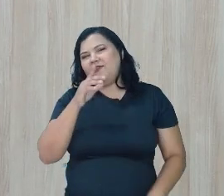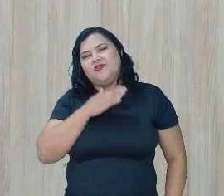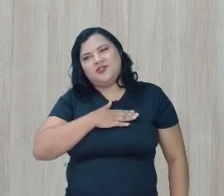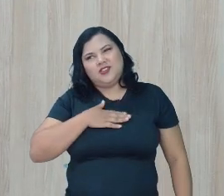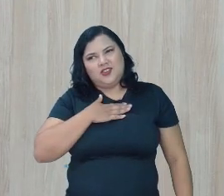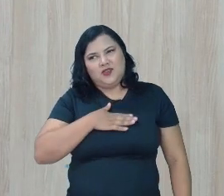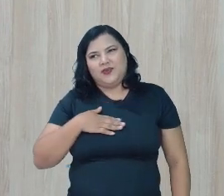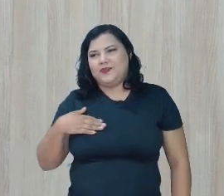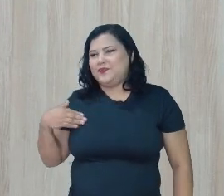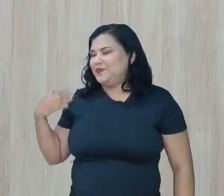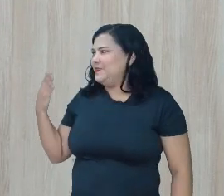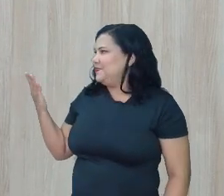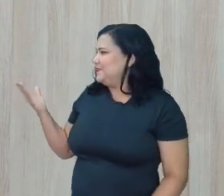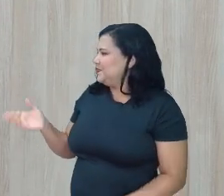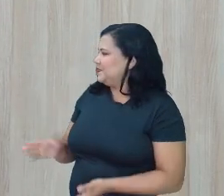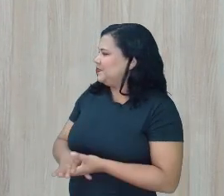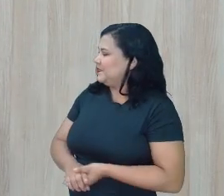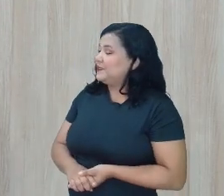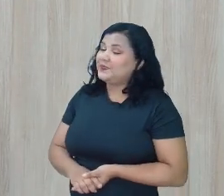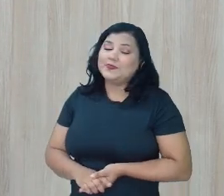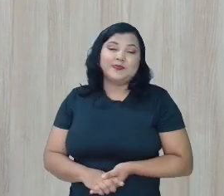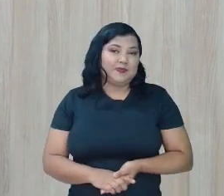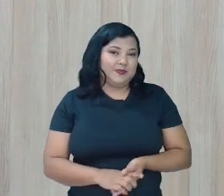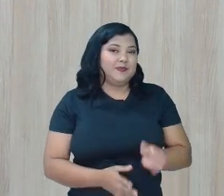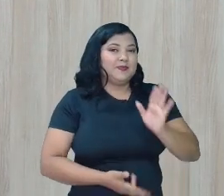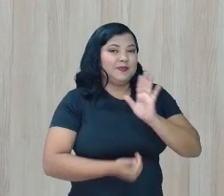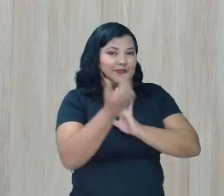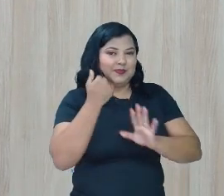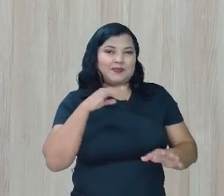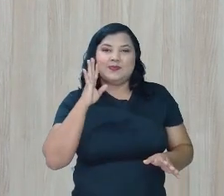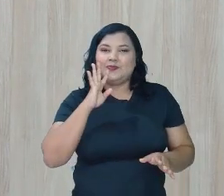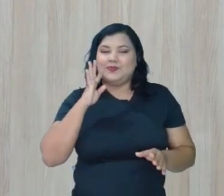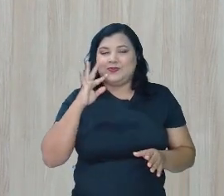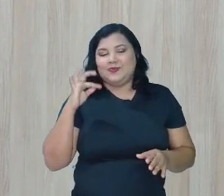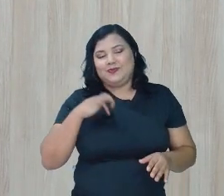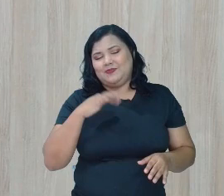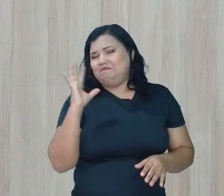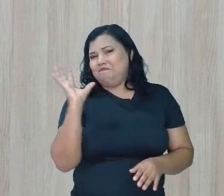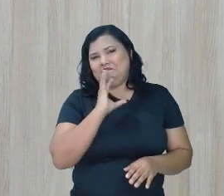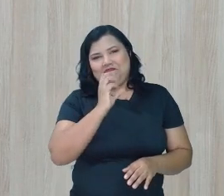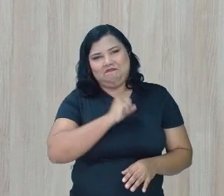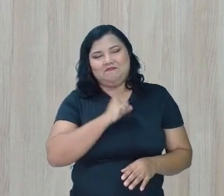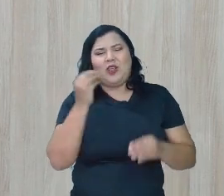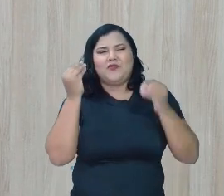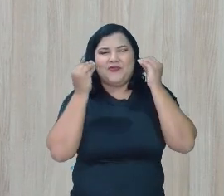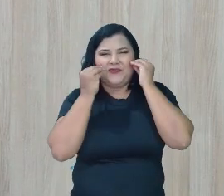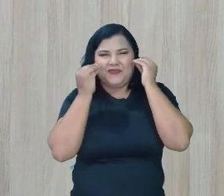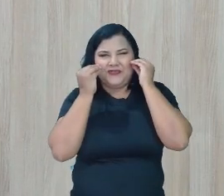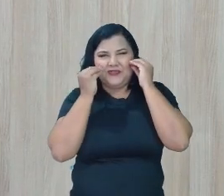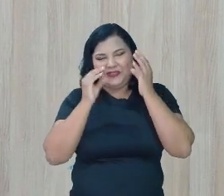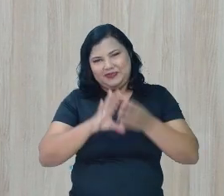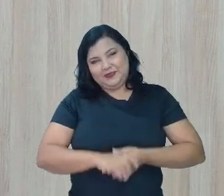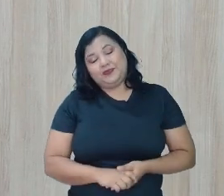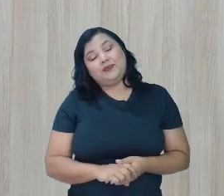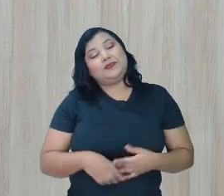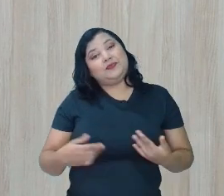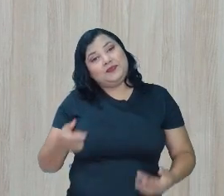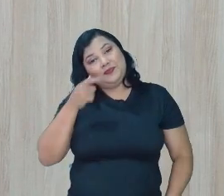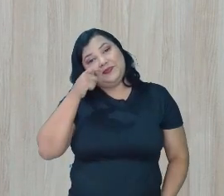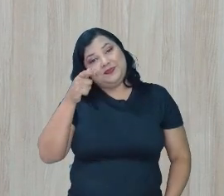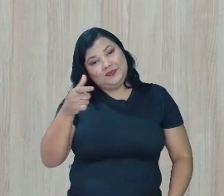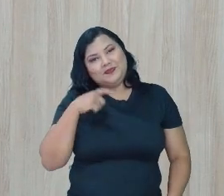não é? Então, são desenhos legais. Eu mesma adoro, acho muito fofinho. E aí, é interessante, não é,